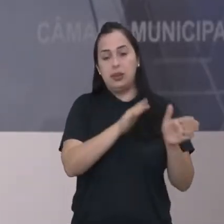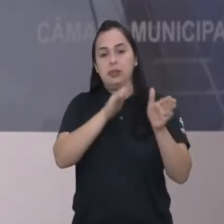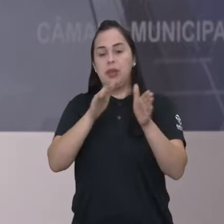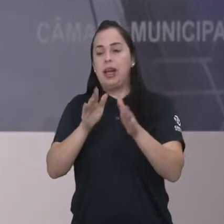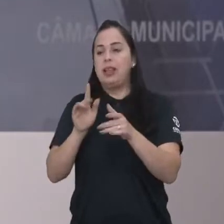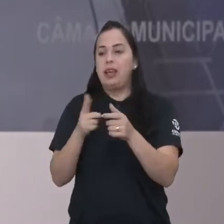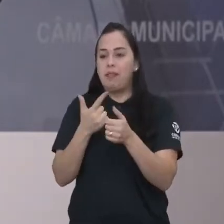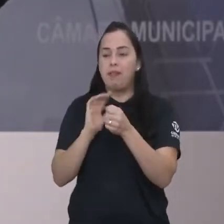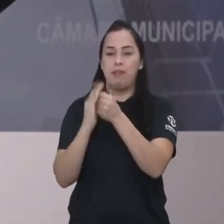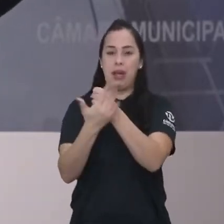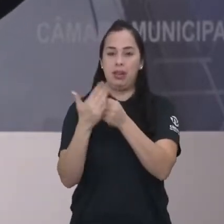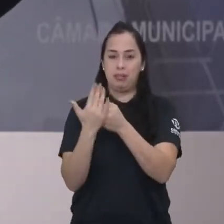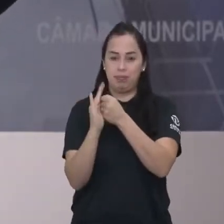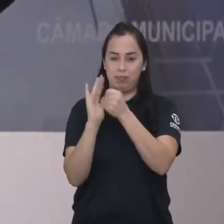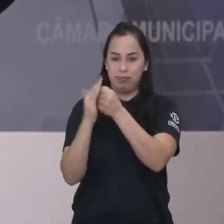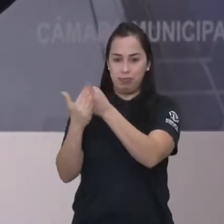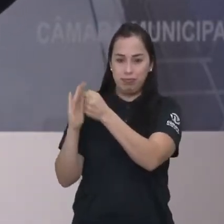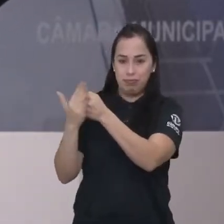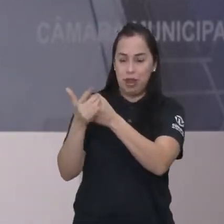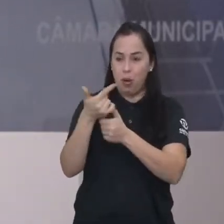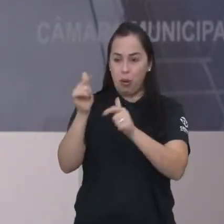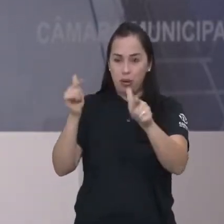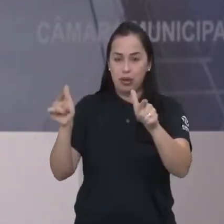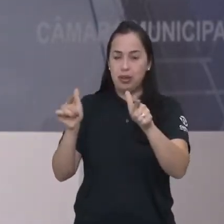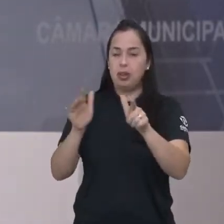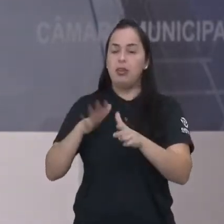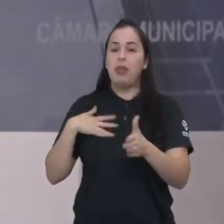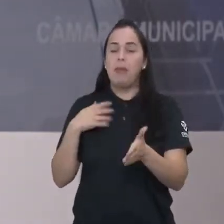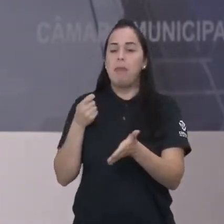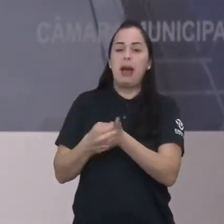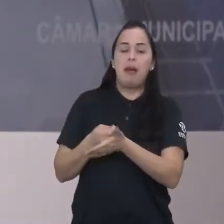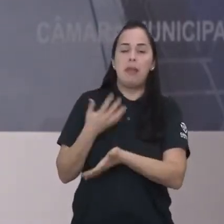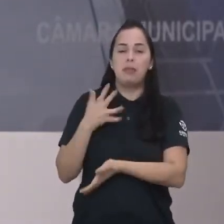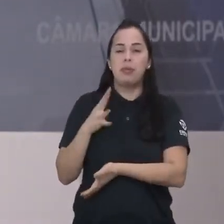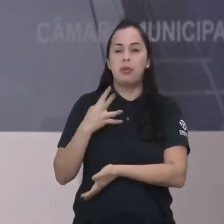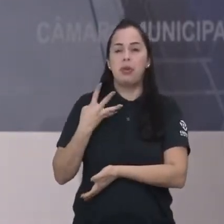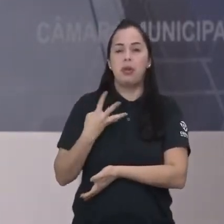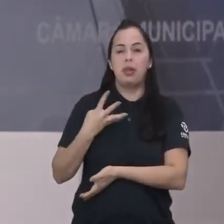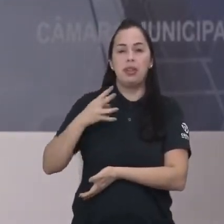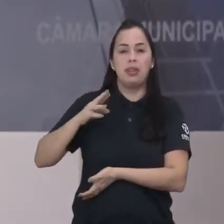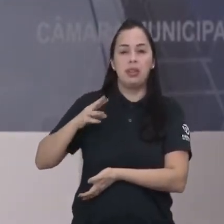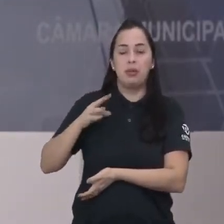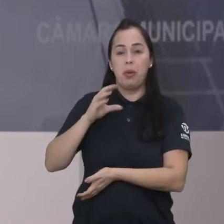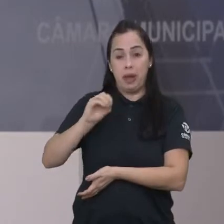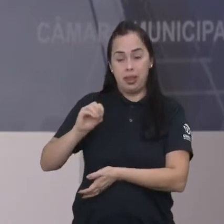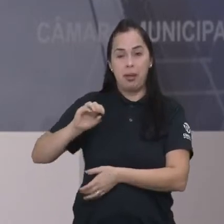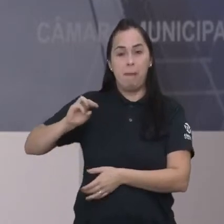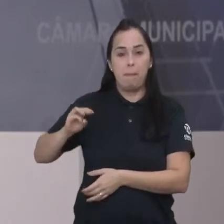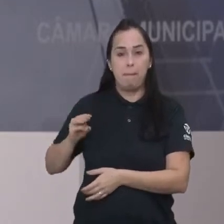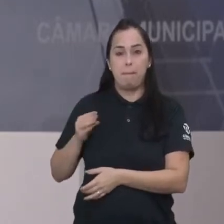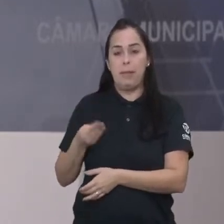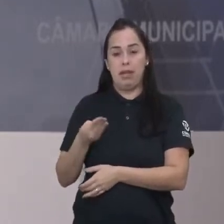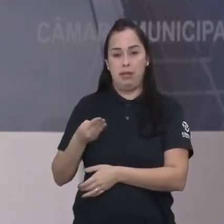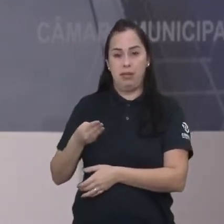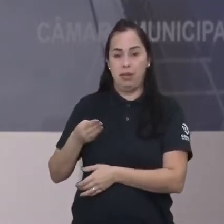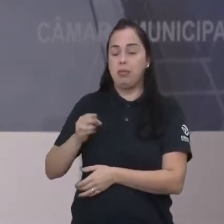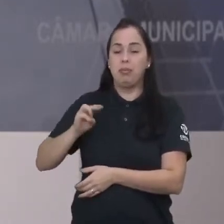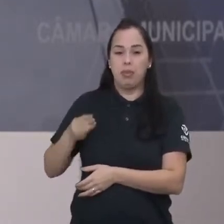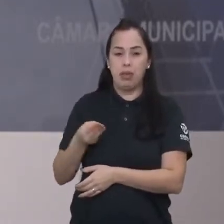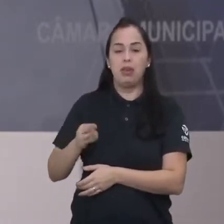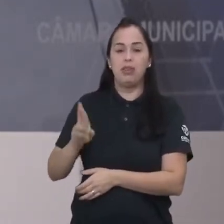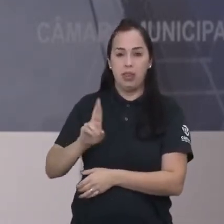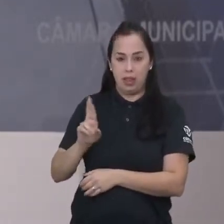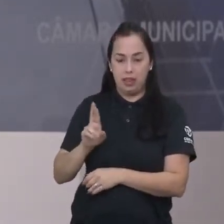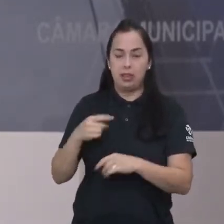que são vários bairros, a gente gastaria, se não me engano, 40 milhões, em torno de 40 milhões, para remover o GR4. E aqui tem um